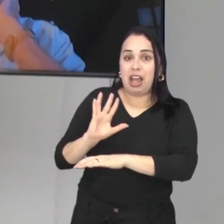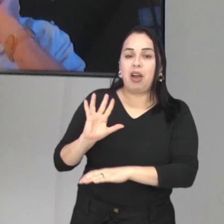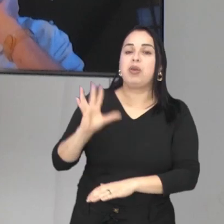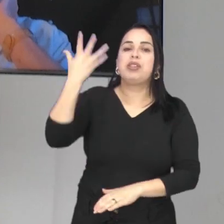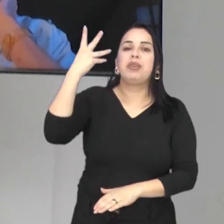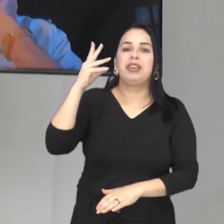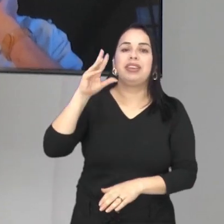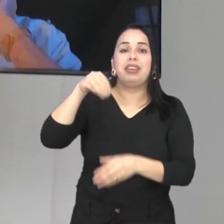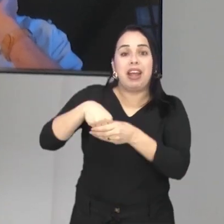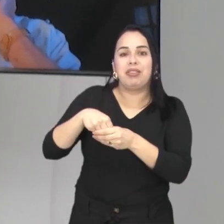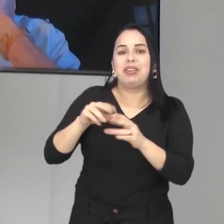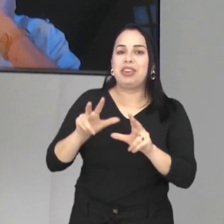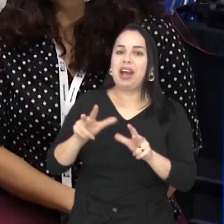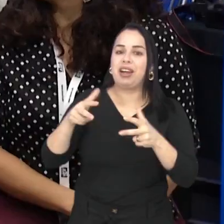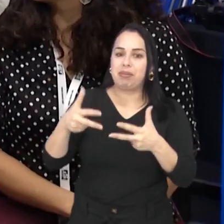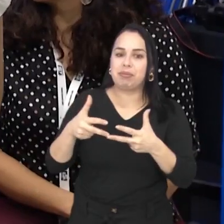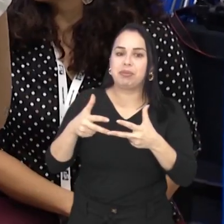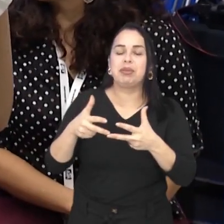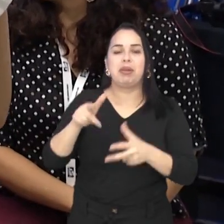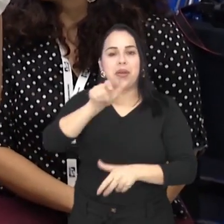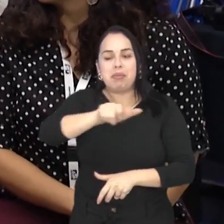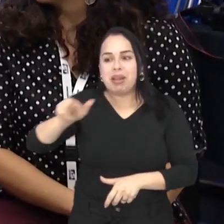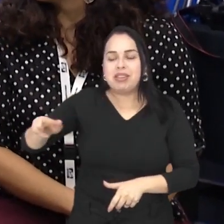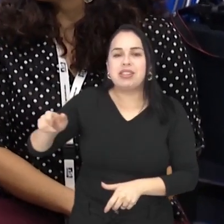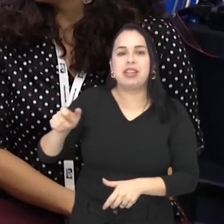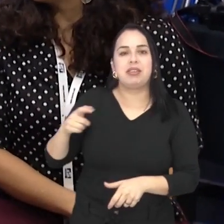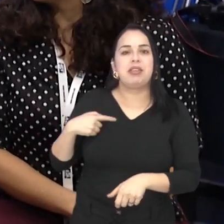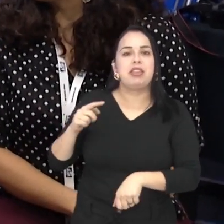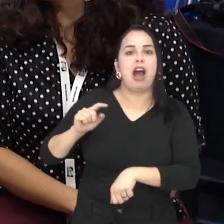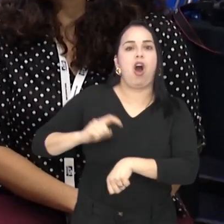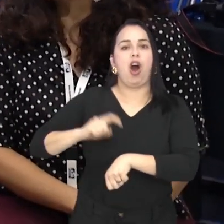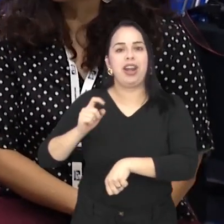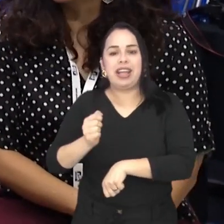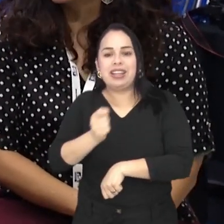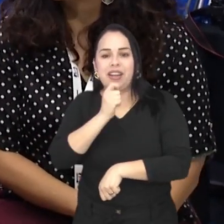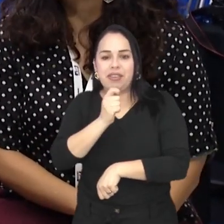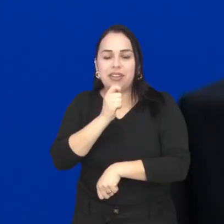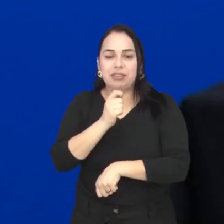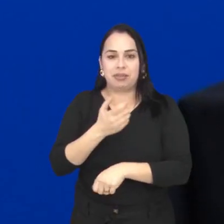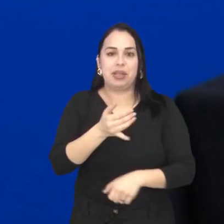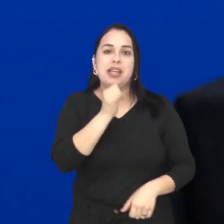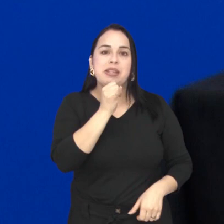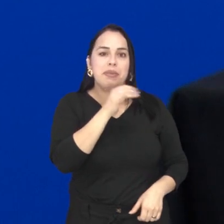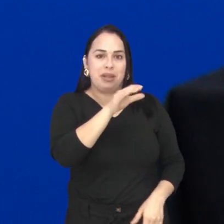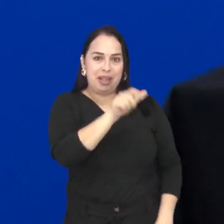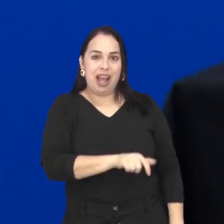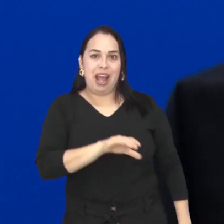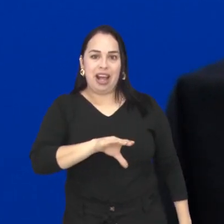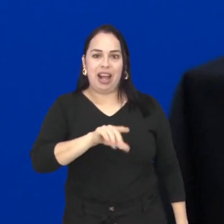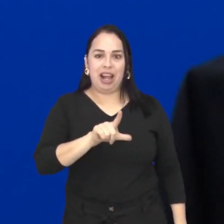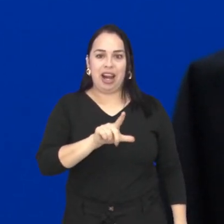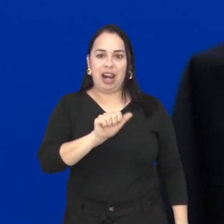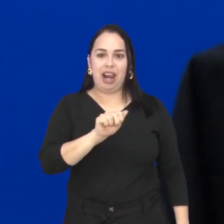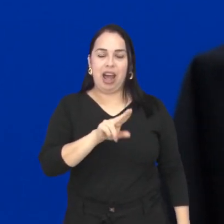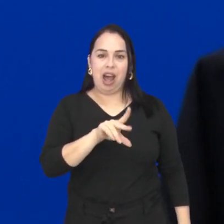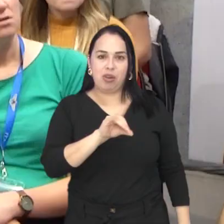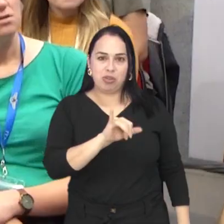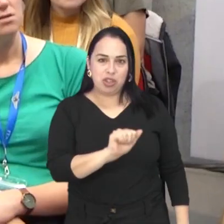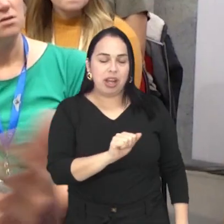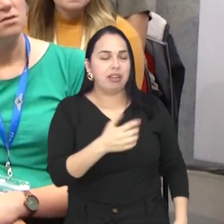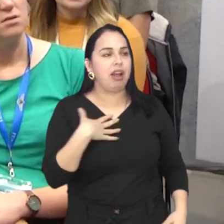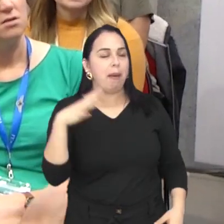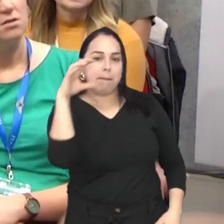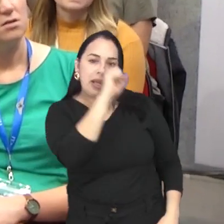realizado aqui na Câmara Municipal foi preparar o cientistas para entrevistas a Cláudia veio preparada para aprender